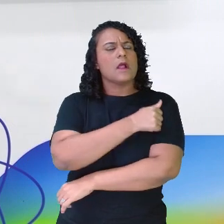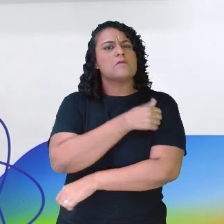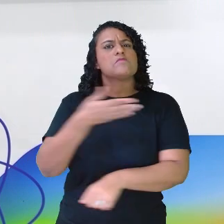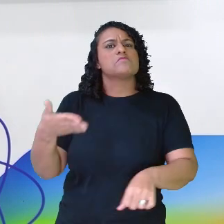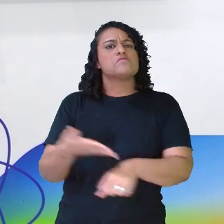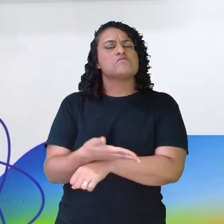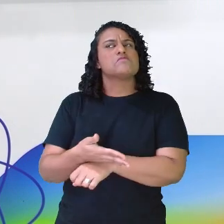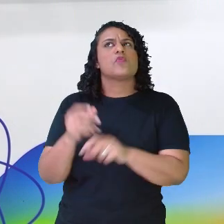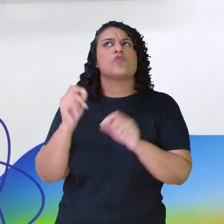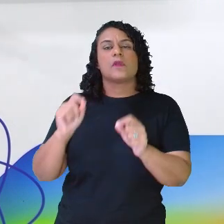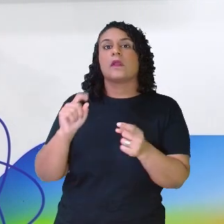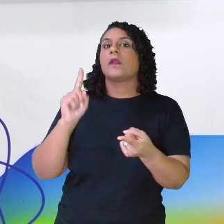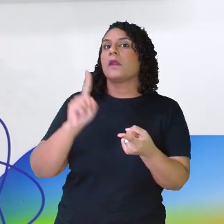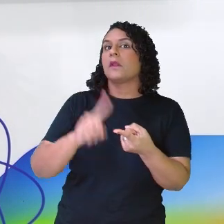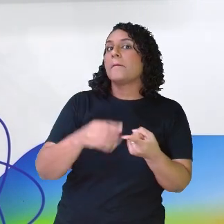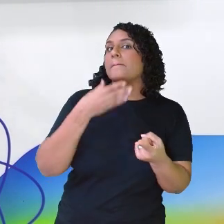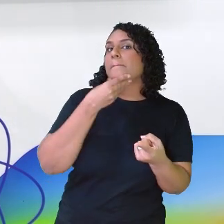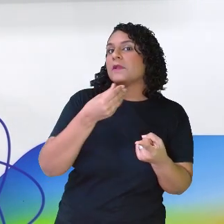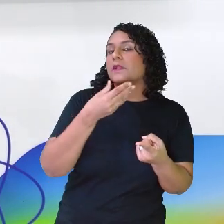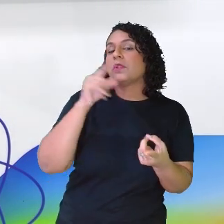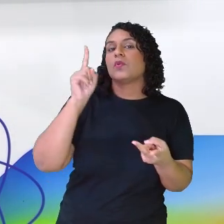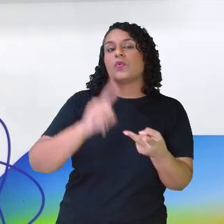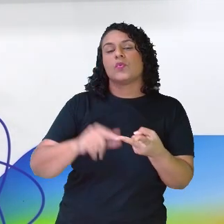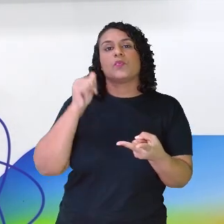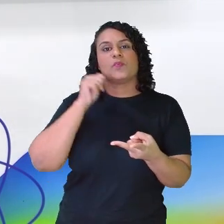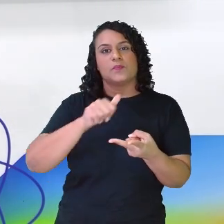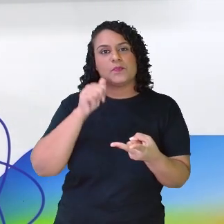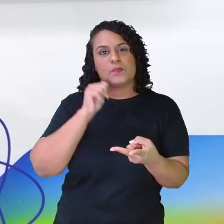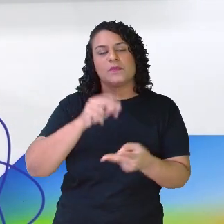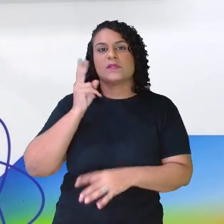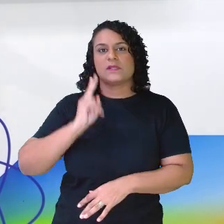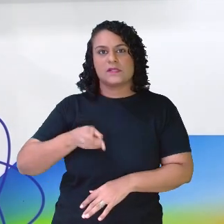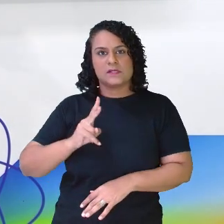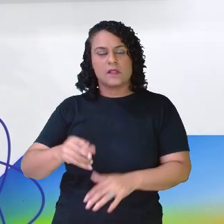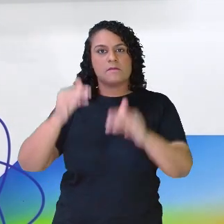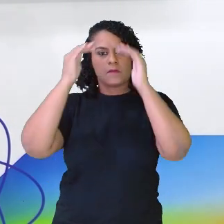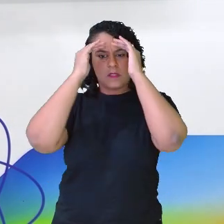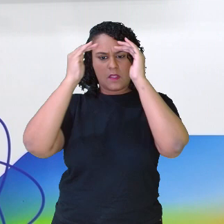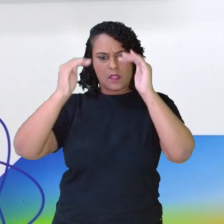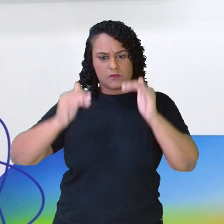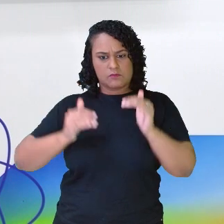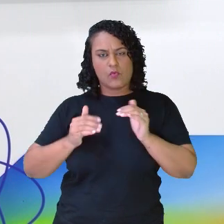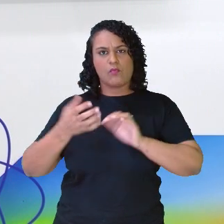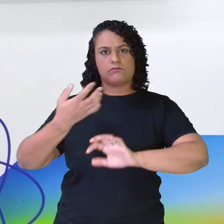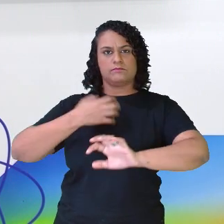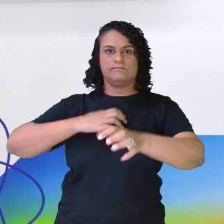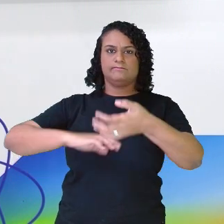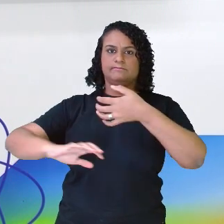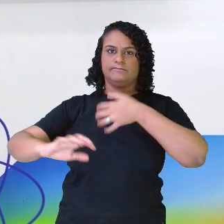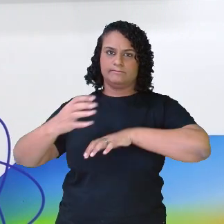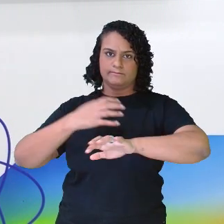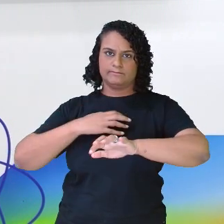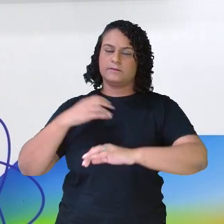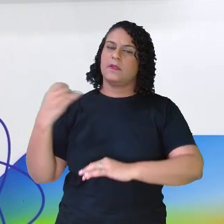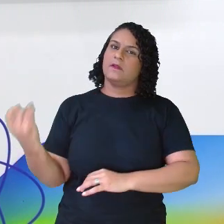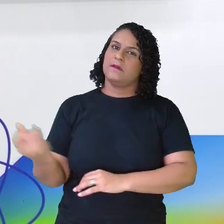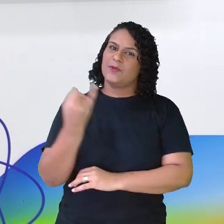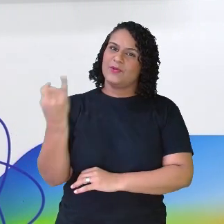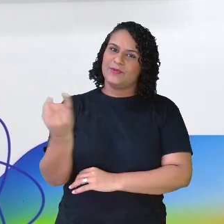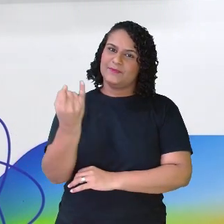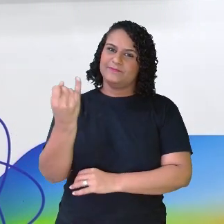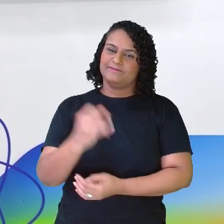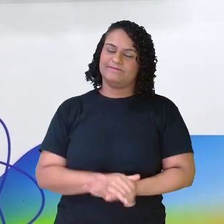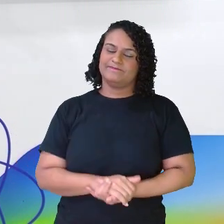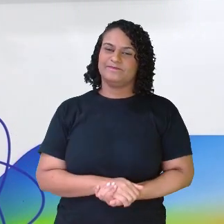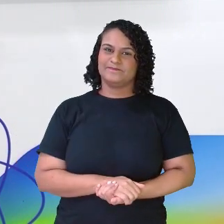os meninos e as meninas. E aí a gente vai sempre um respeitar o outro, eu acho que isso que é importante também.